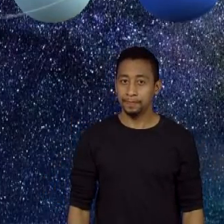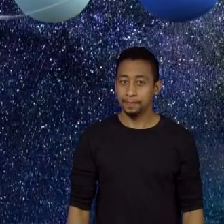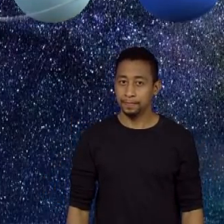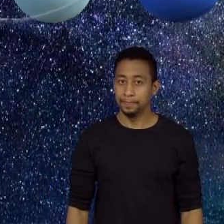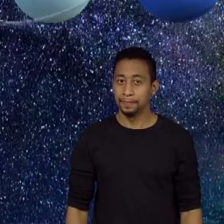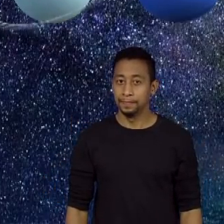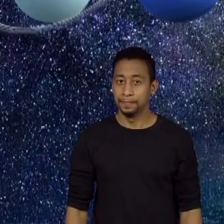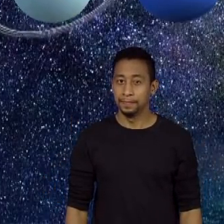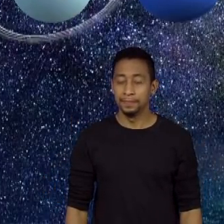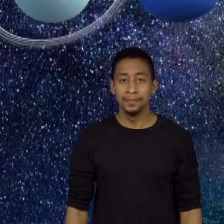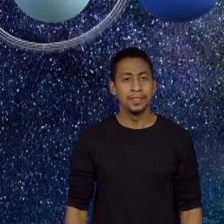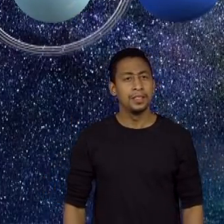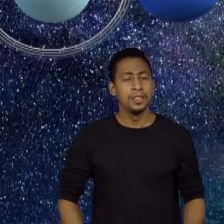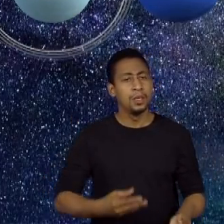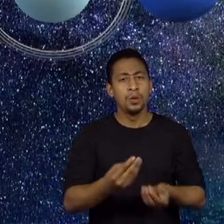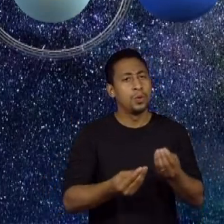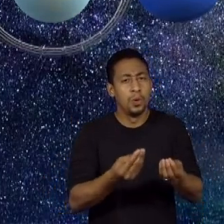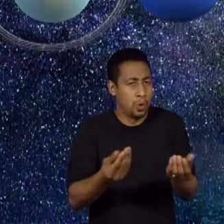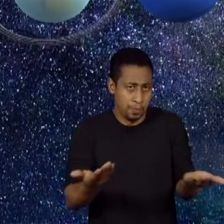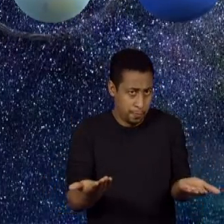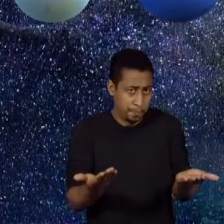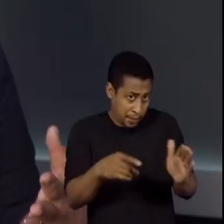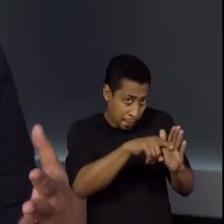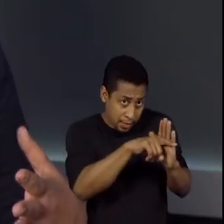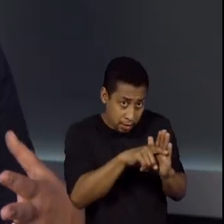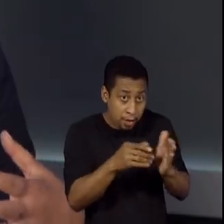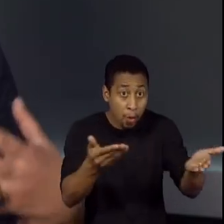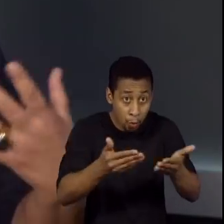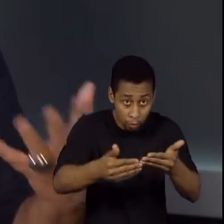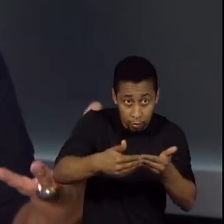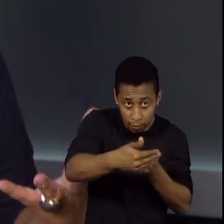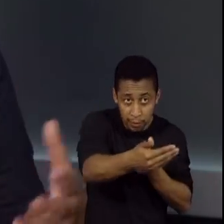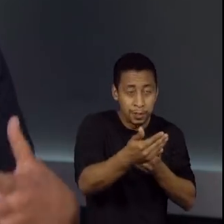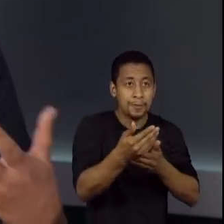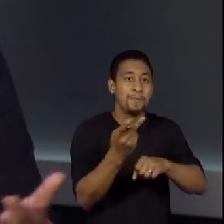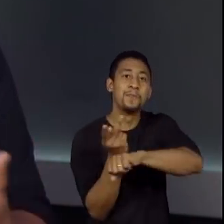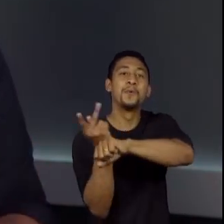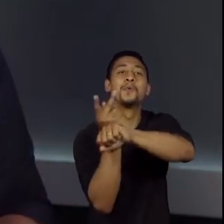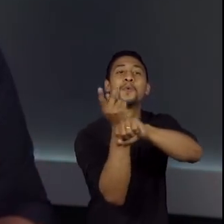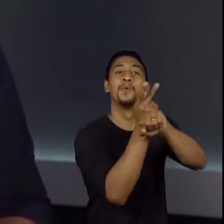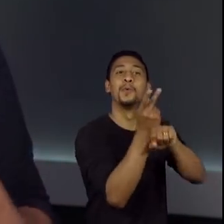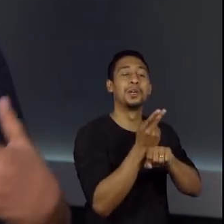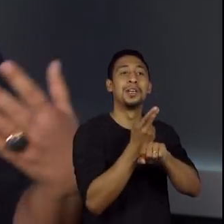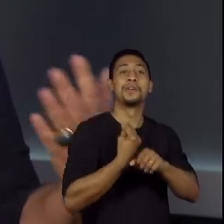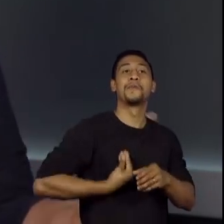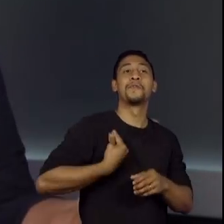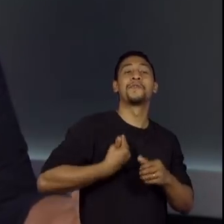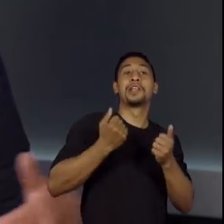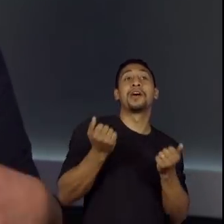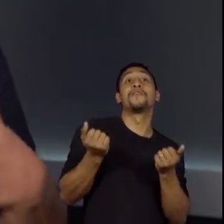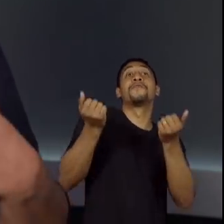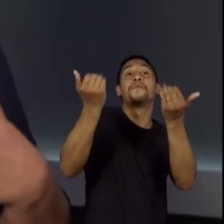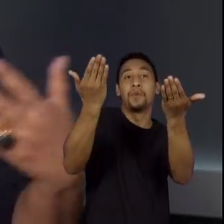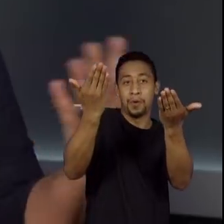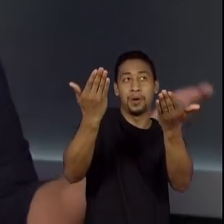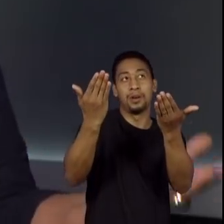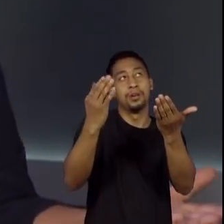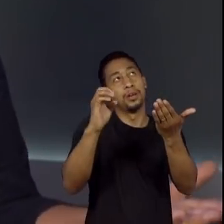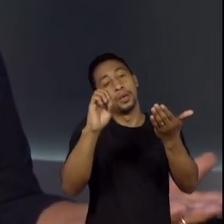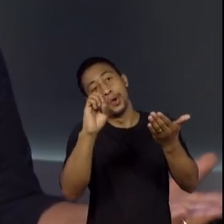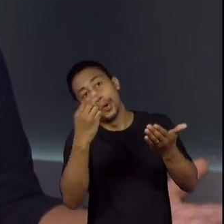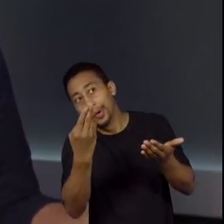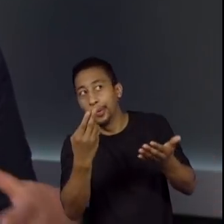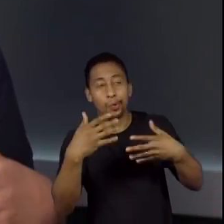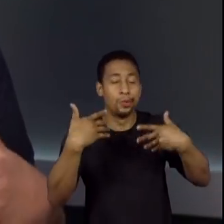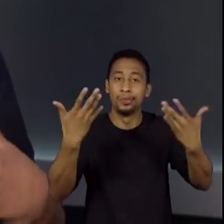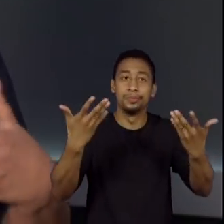E como é que estão hoje as pesquisas em torno da possibilidade da existência de vida fora ou